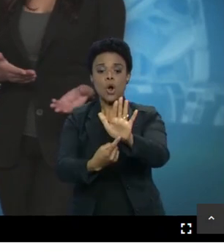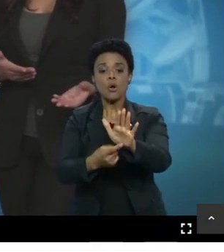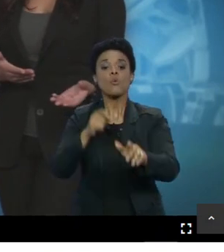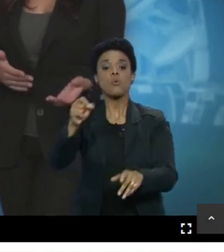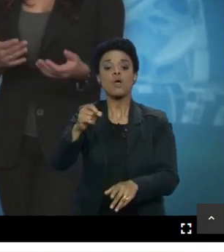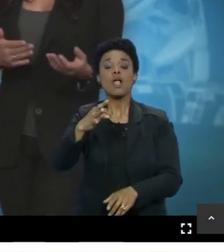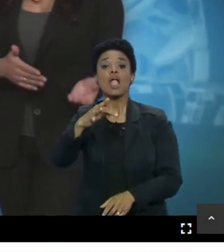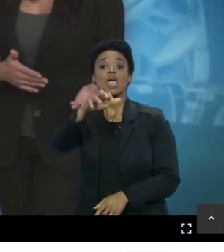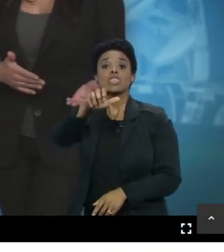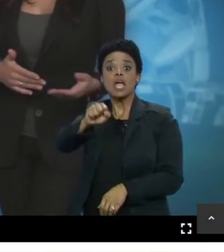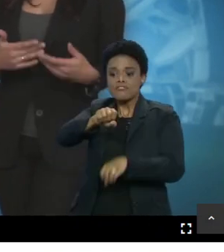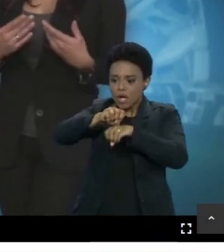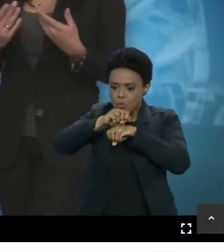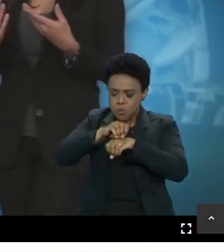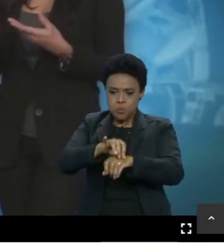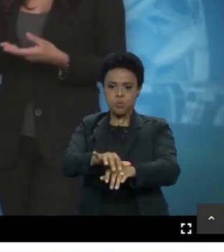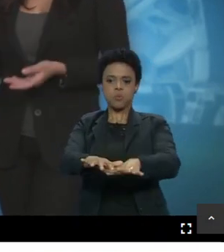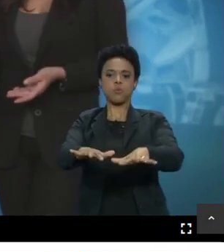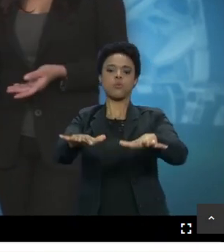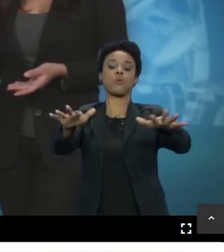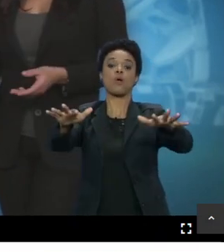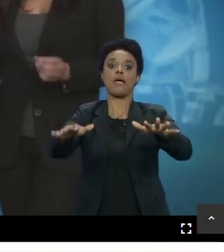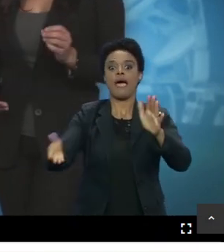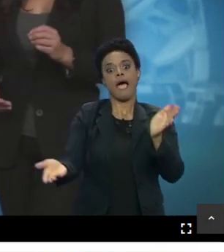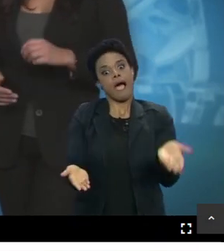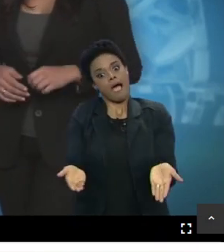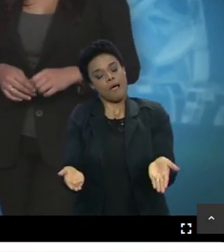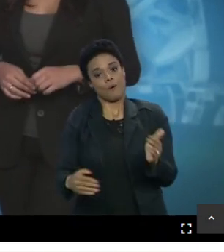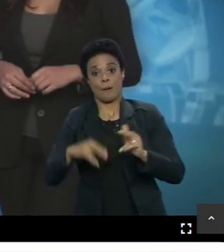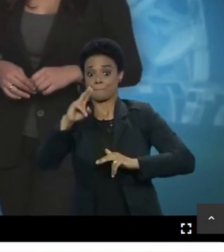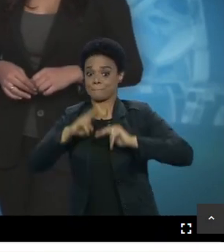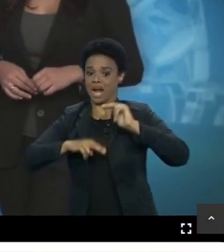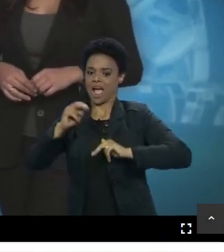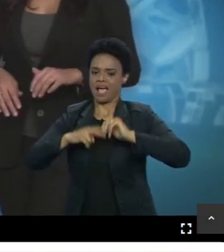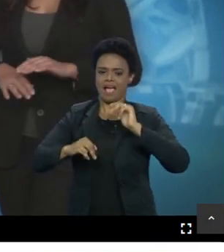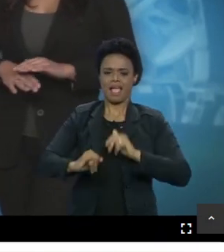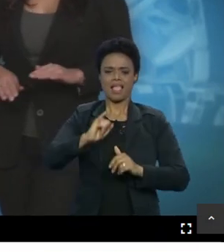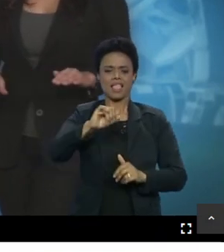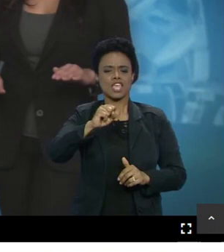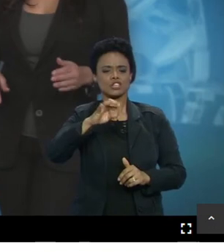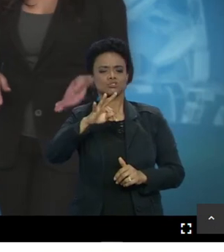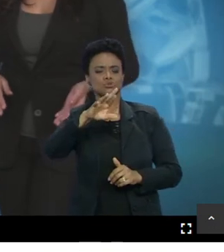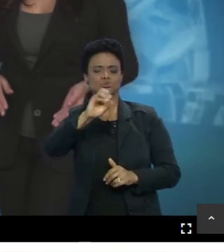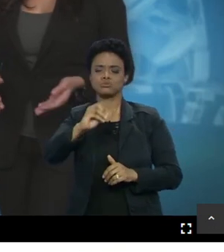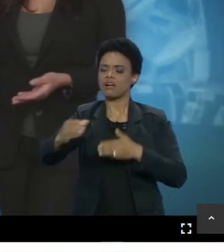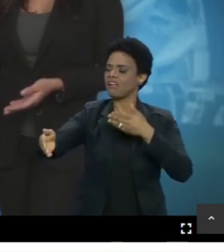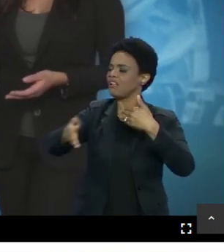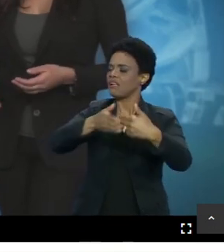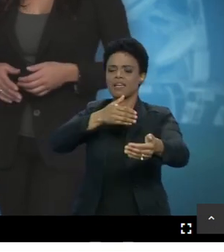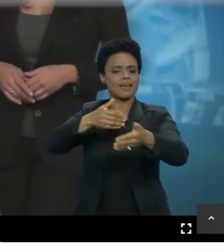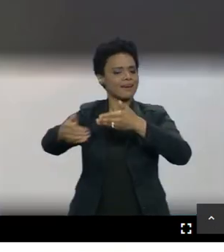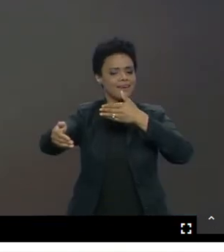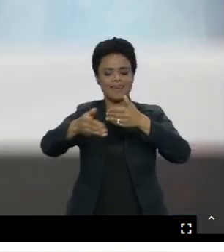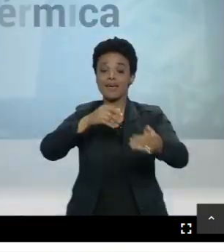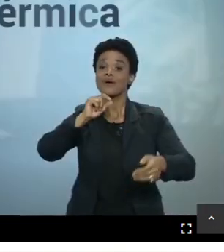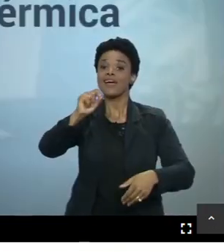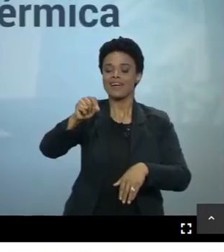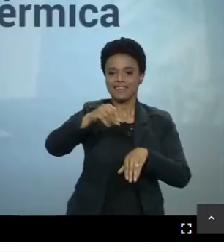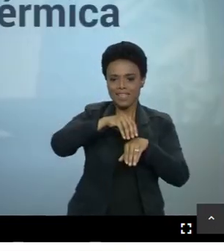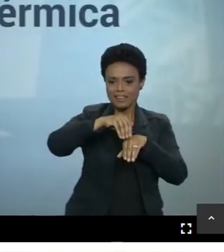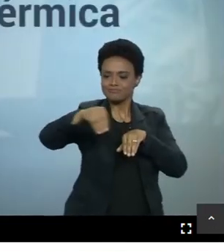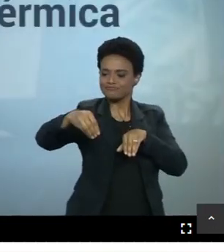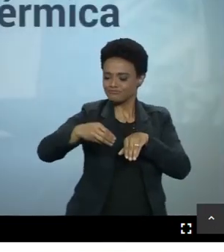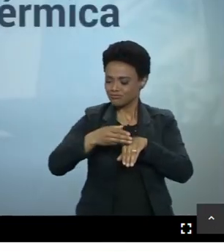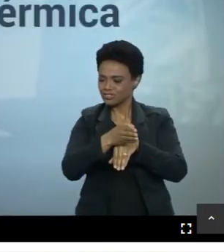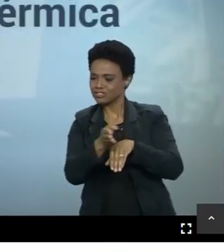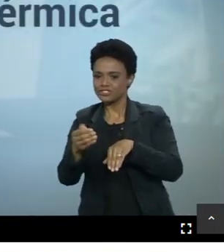por difusão, sendo que para materiais isotrópicos, a condutividade térmica independe da direção da transferência.